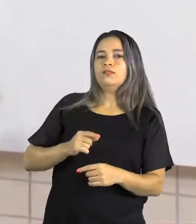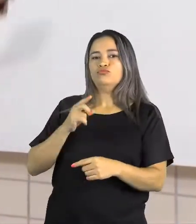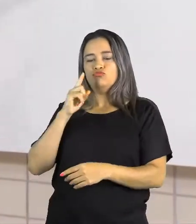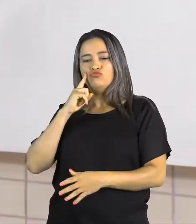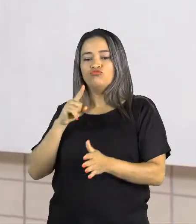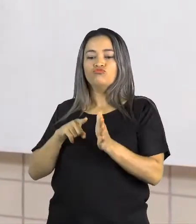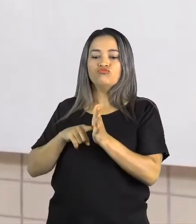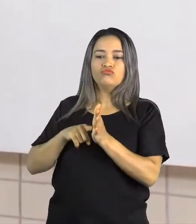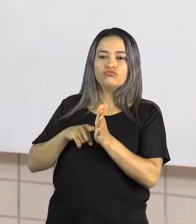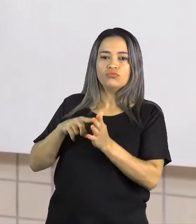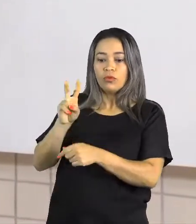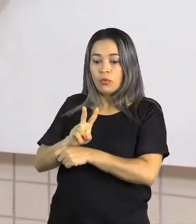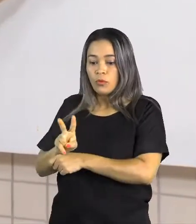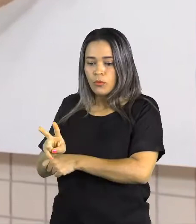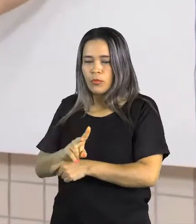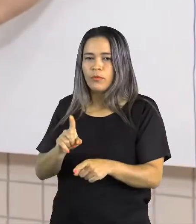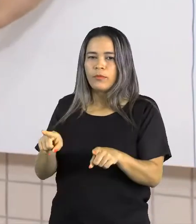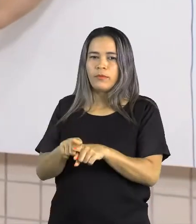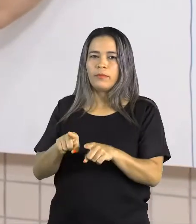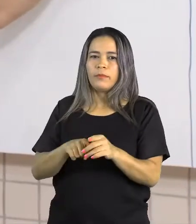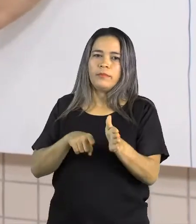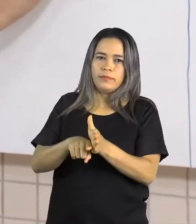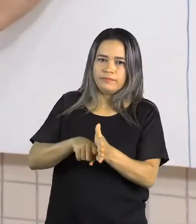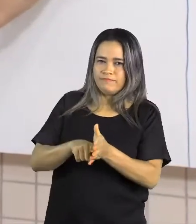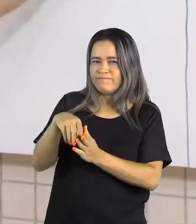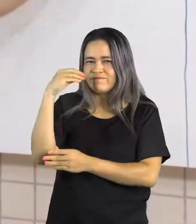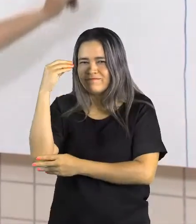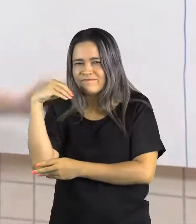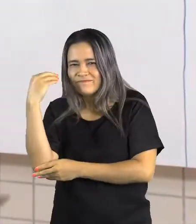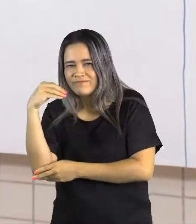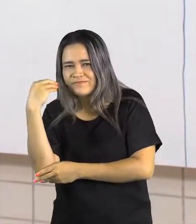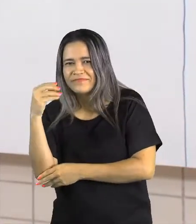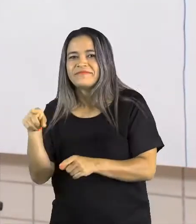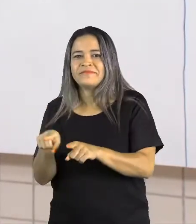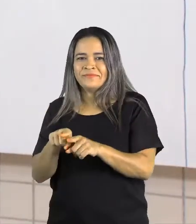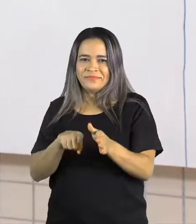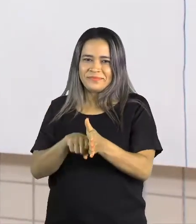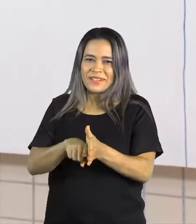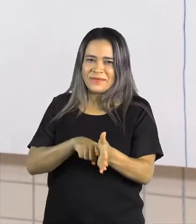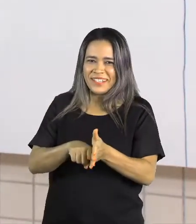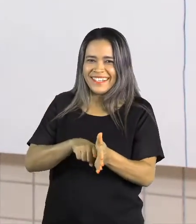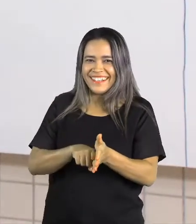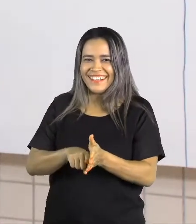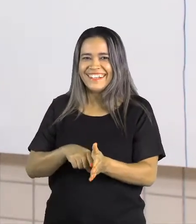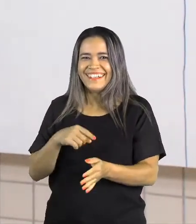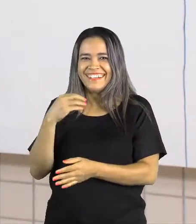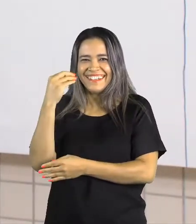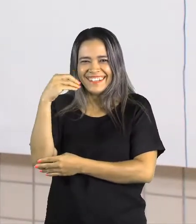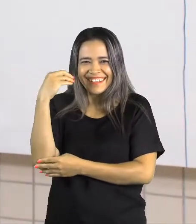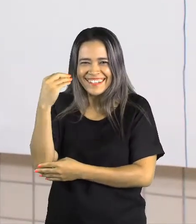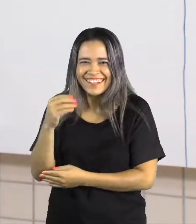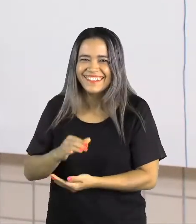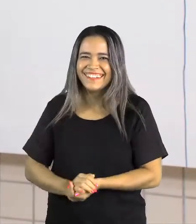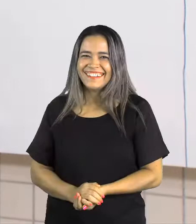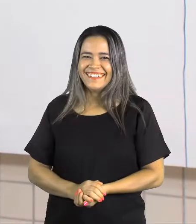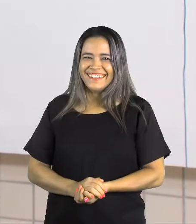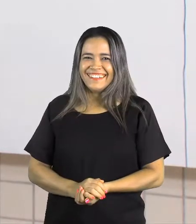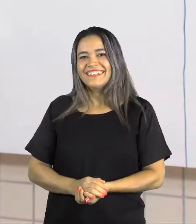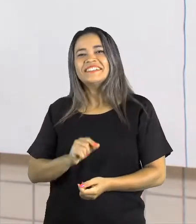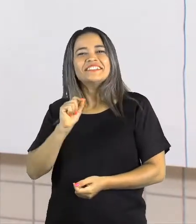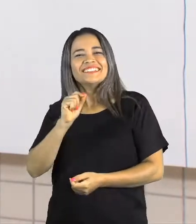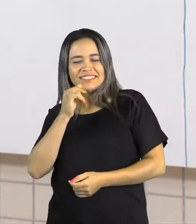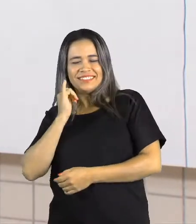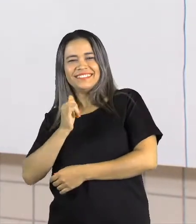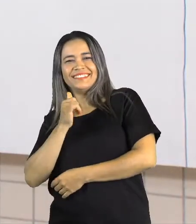observação e relatos de pesquisa de experiências ou pesquisa de experimentos, certo? O que é um relato?